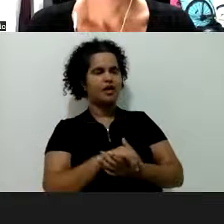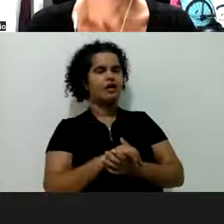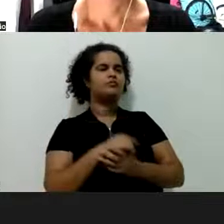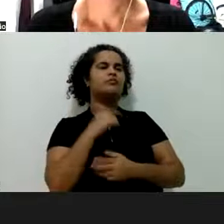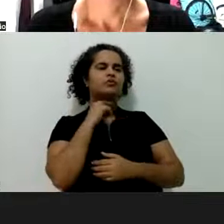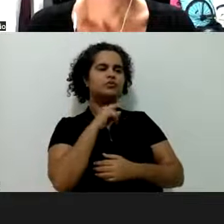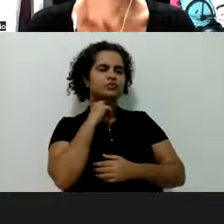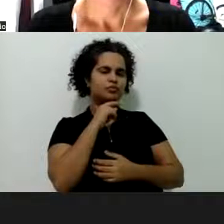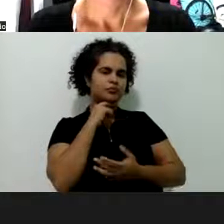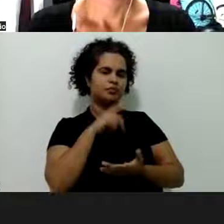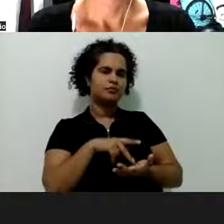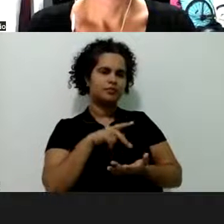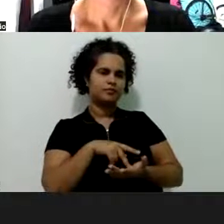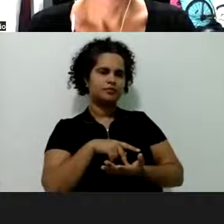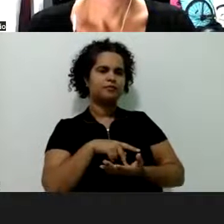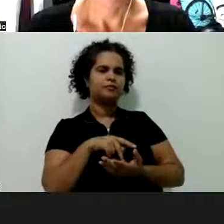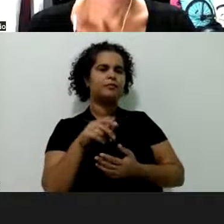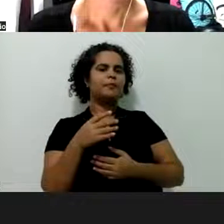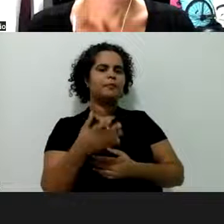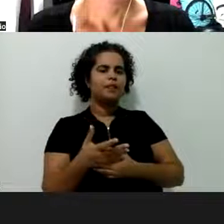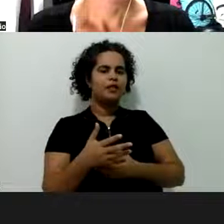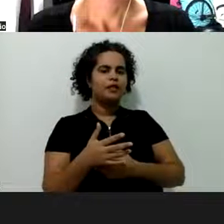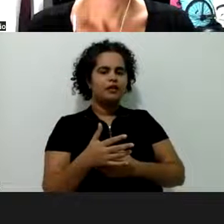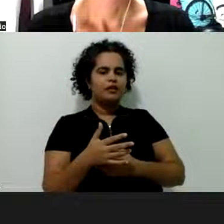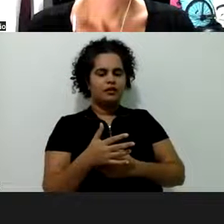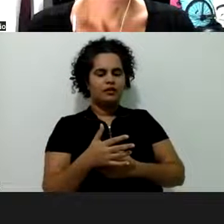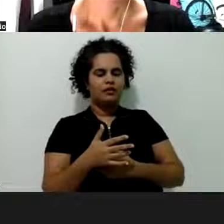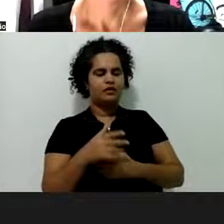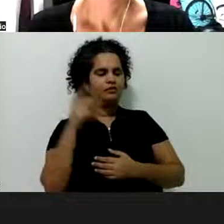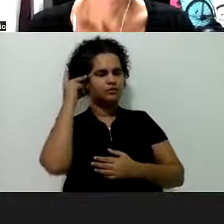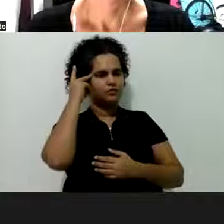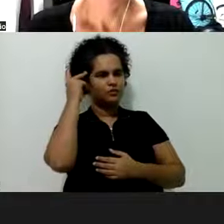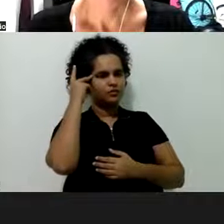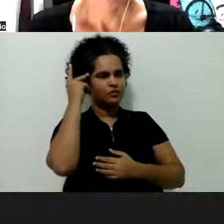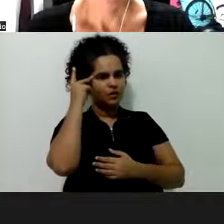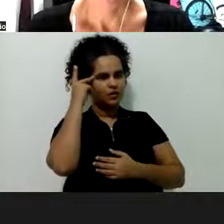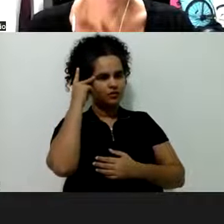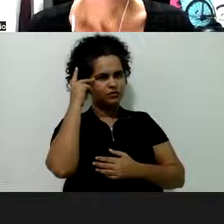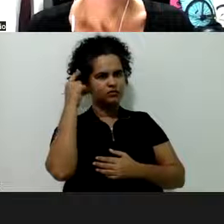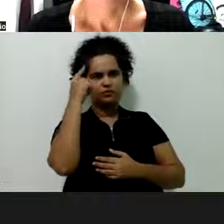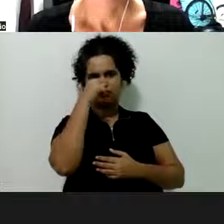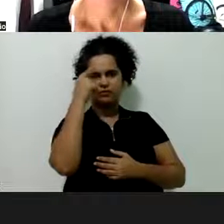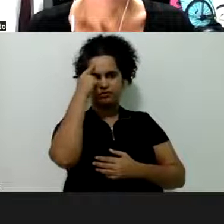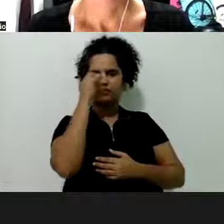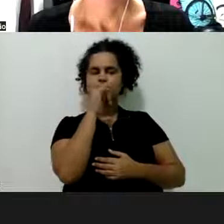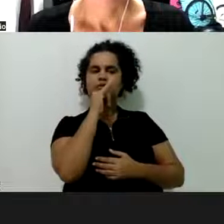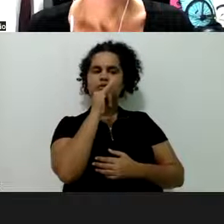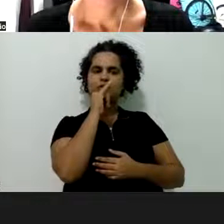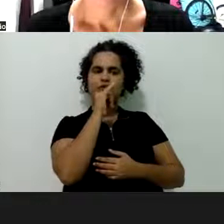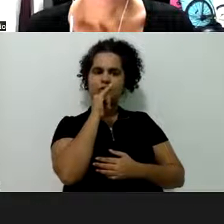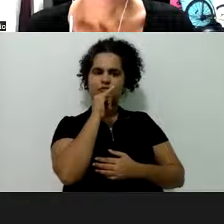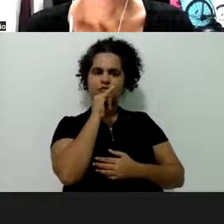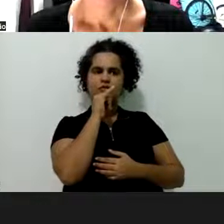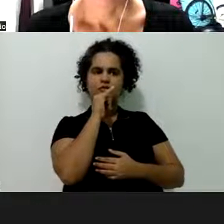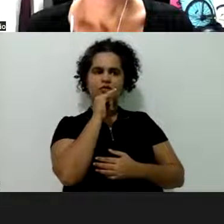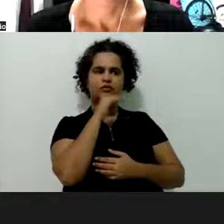dúvida mesmo, ela é pautada na questão do Centro Aberto, em São Paulo, que nem os exemplos que nós temos no livro, propriamente